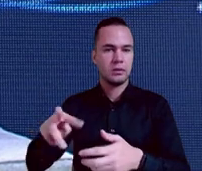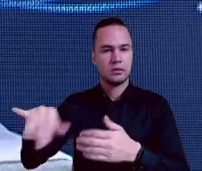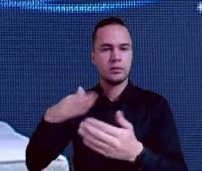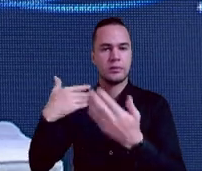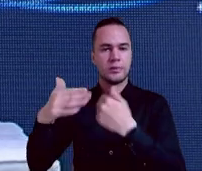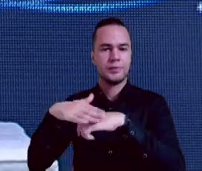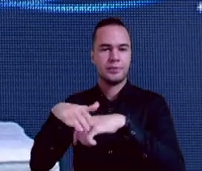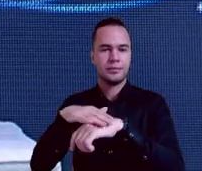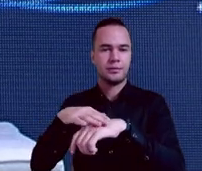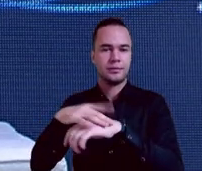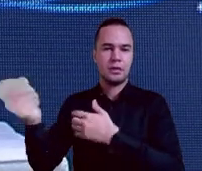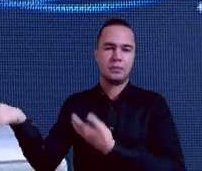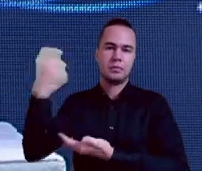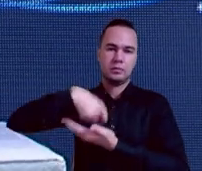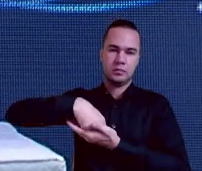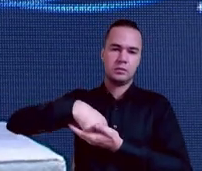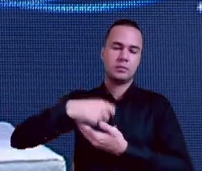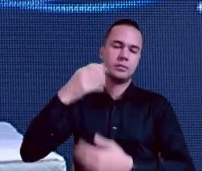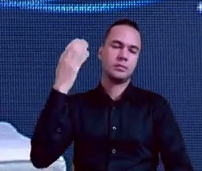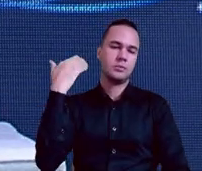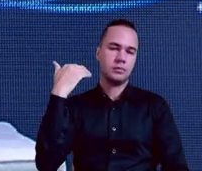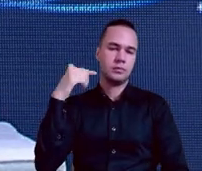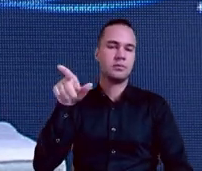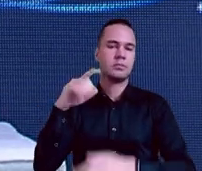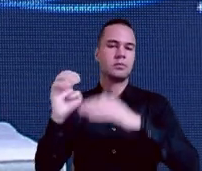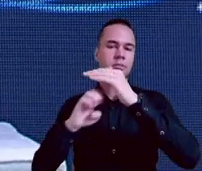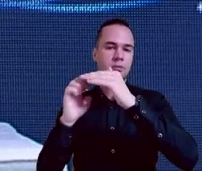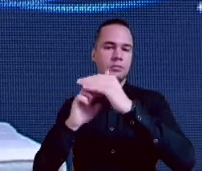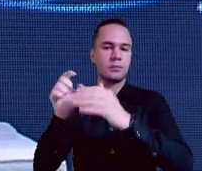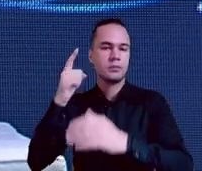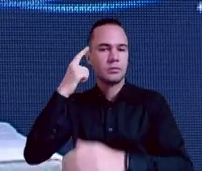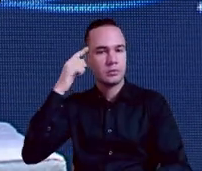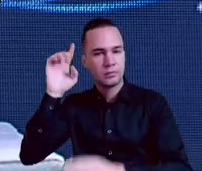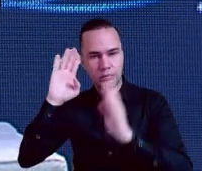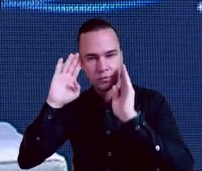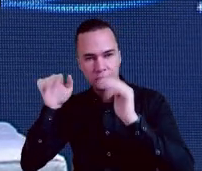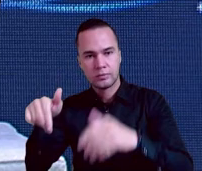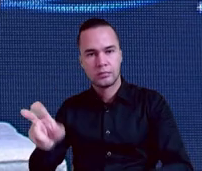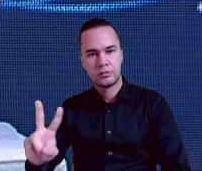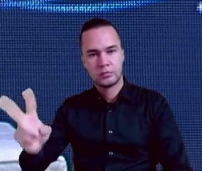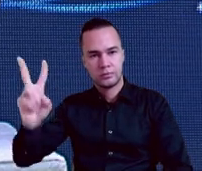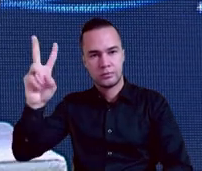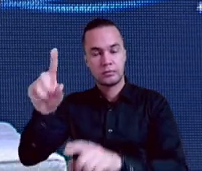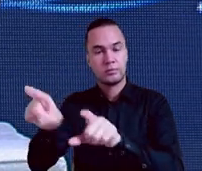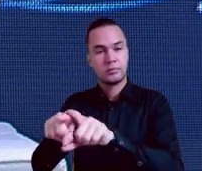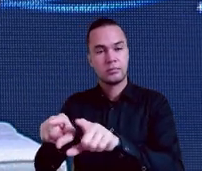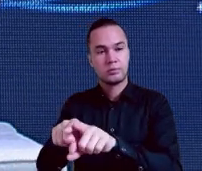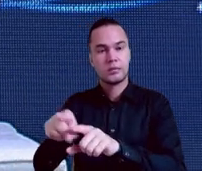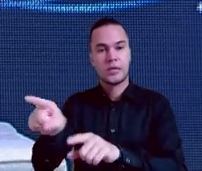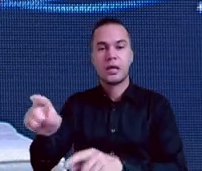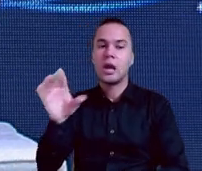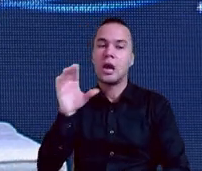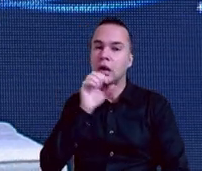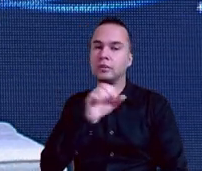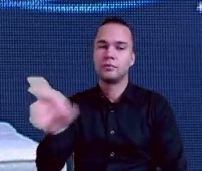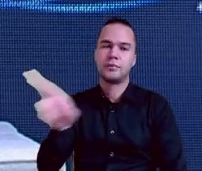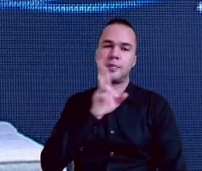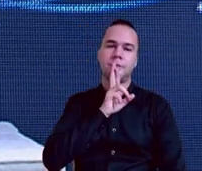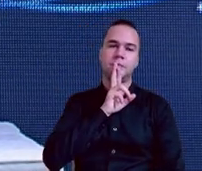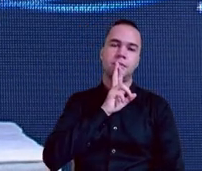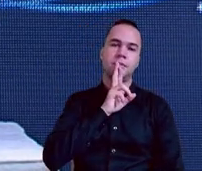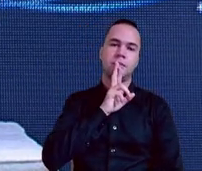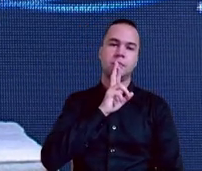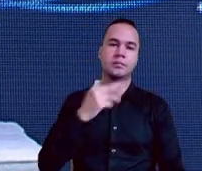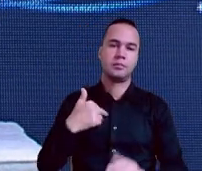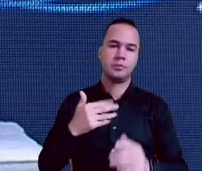eu acho que tempos atrás o empreendedor ele estava valorizando muito velho Action e velocidade de resposta E agora